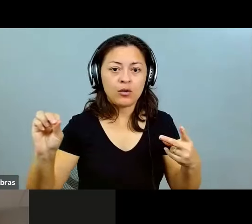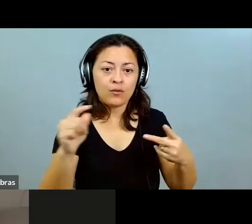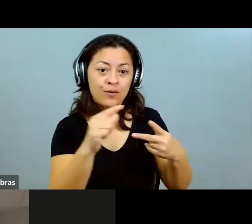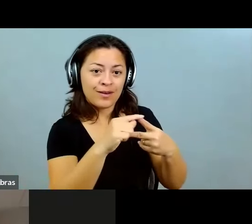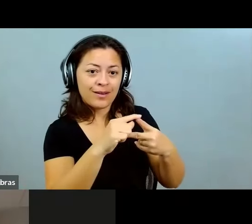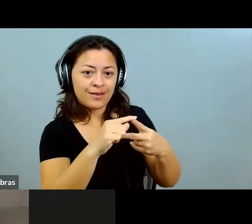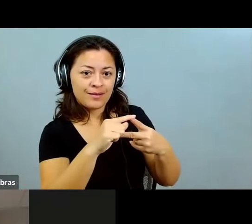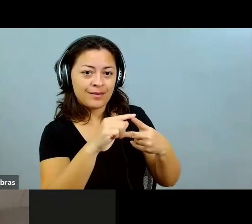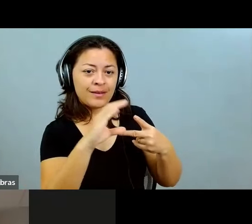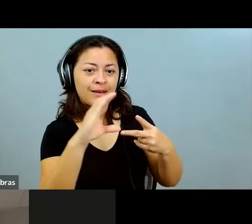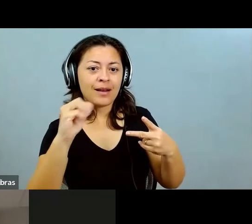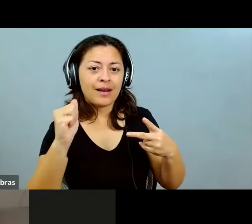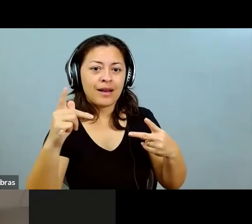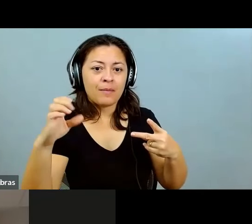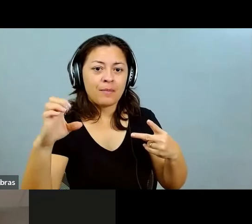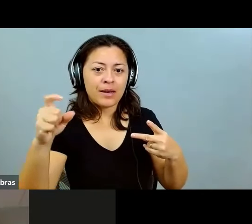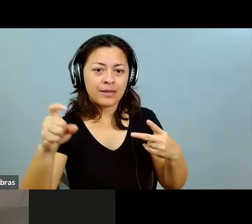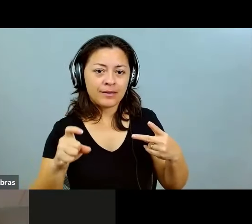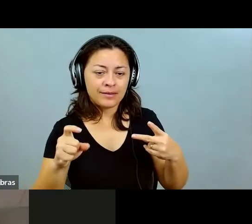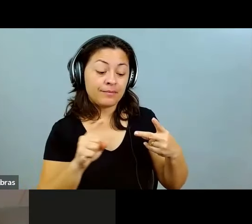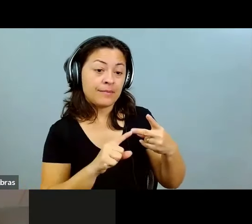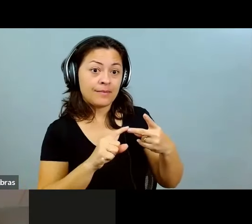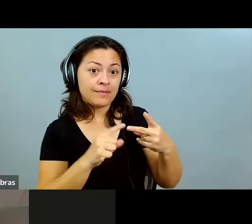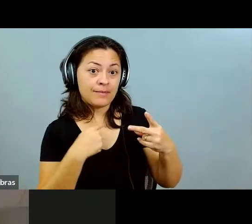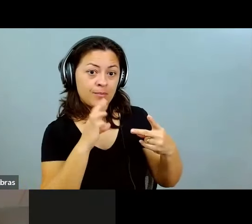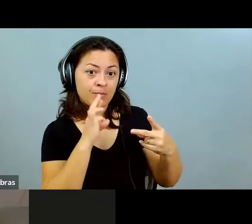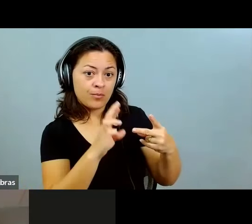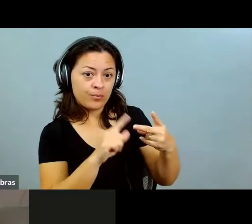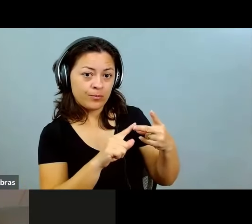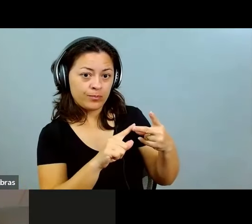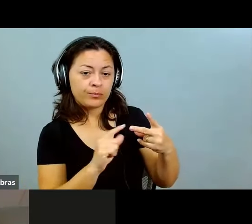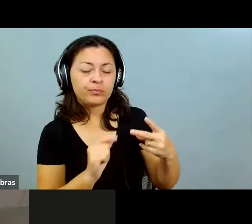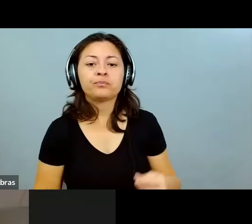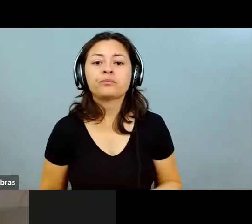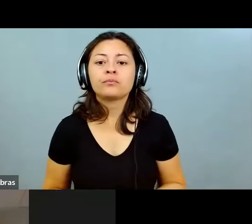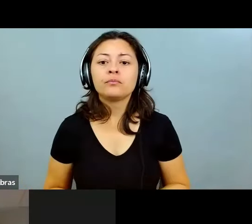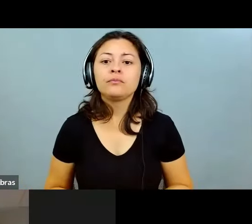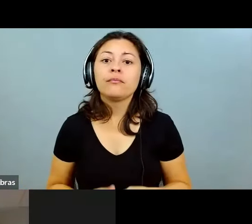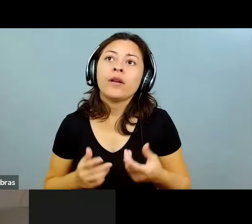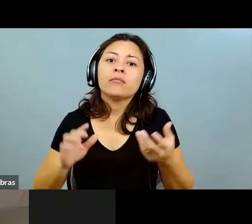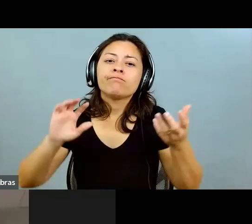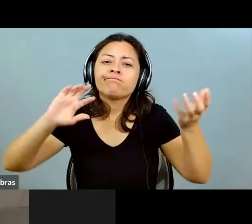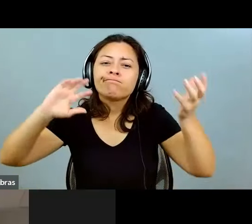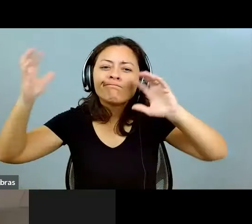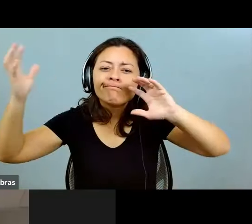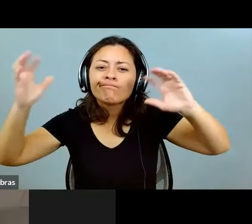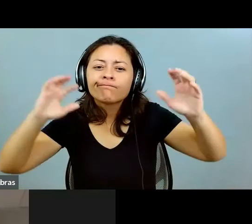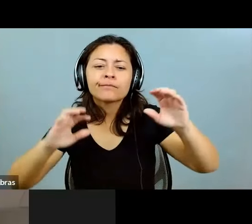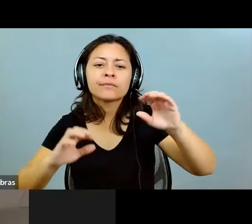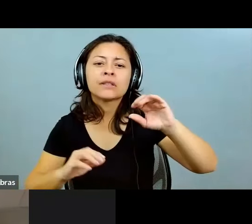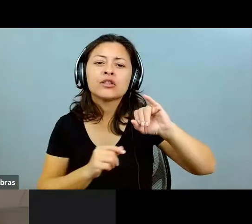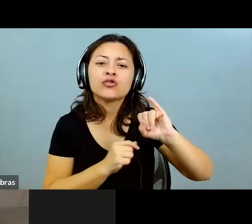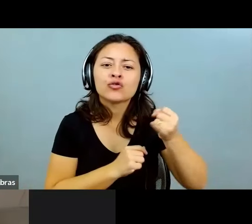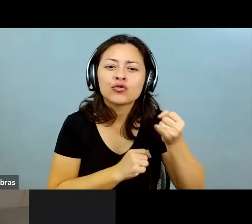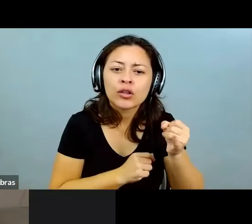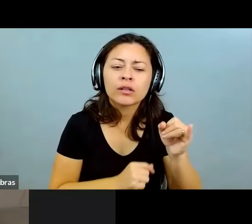sobre o capex daí né Ah assim ó o clima janeiro fevereiro março e